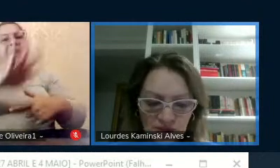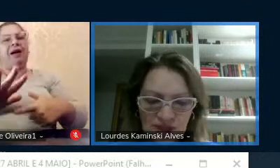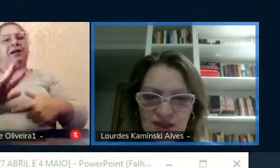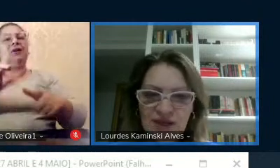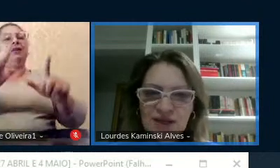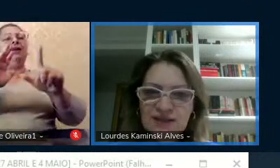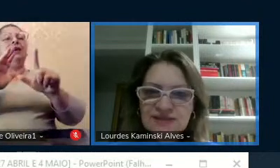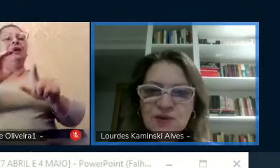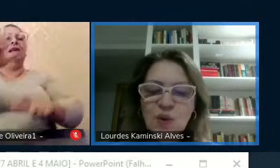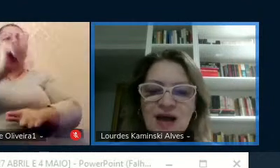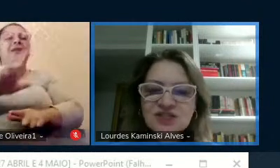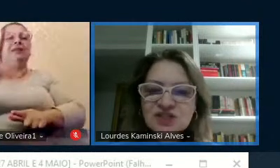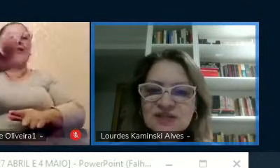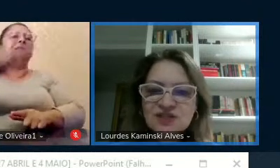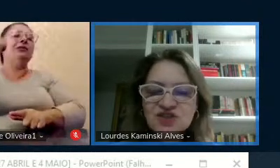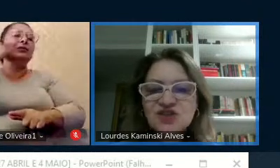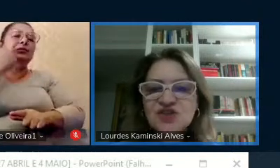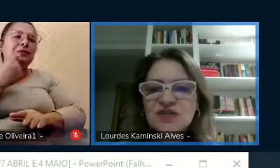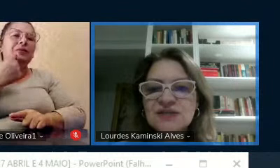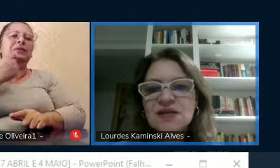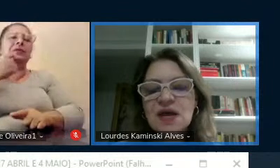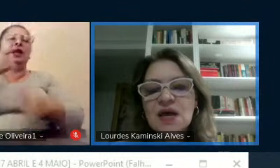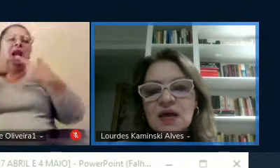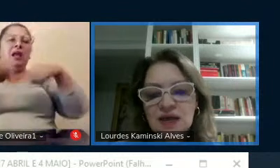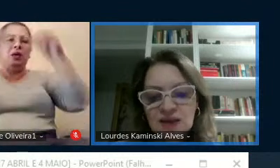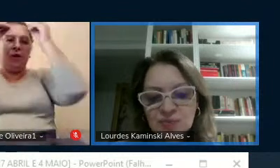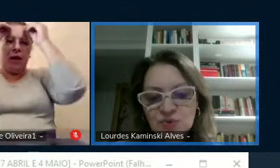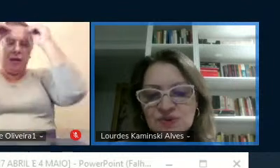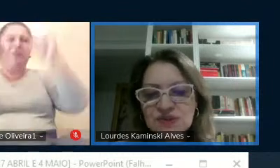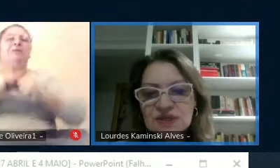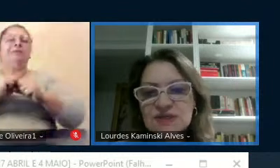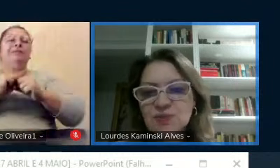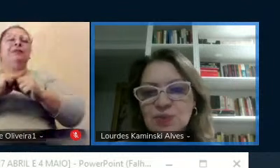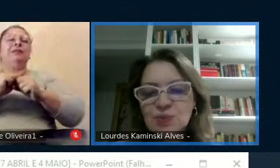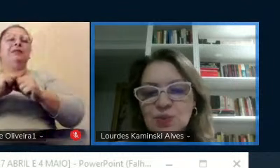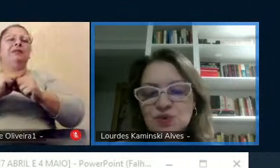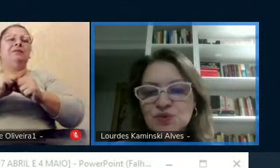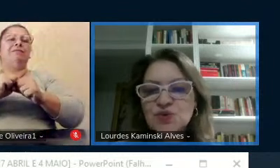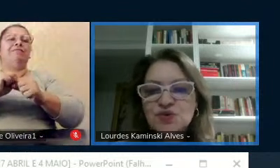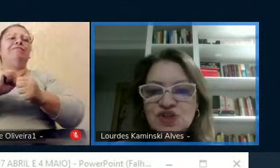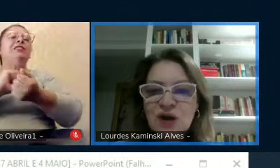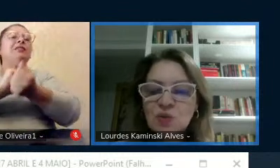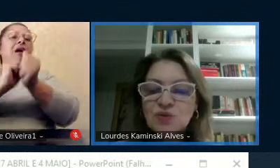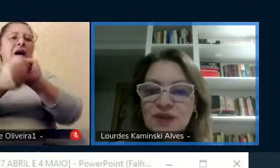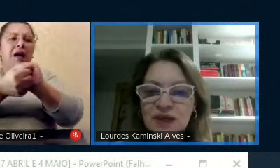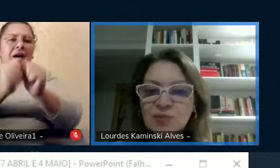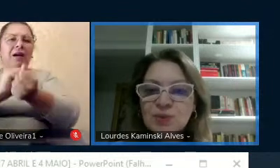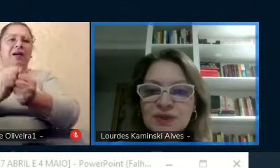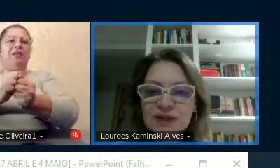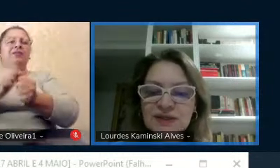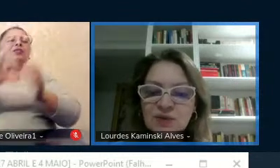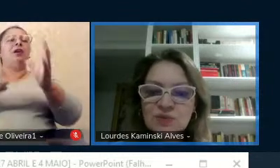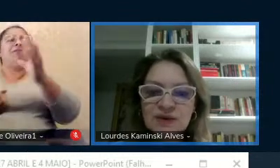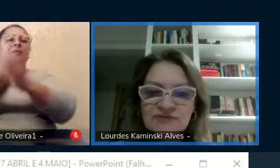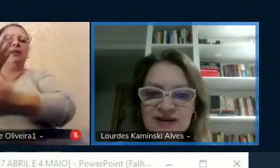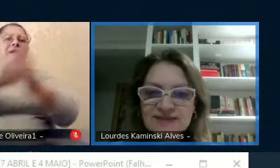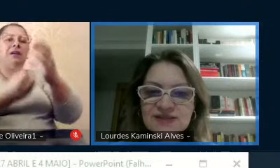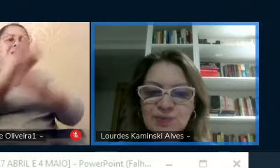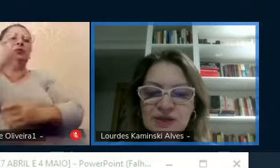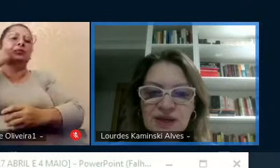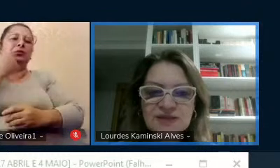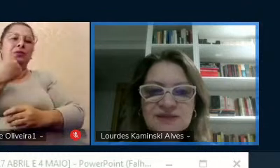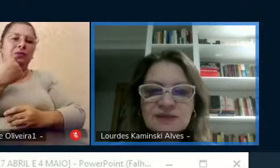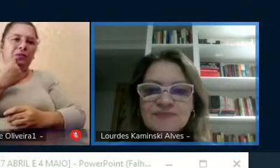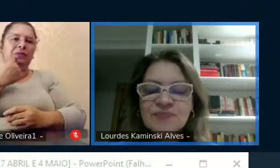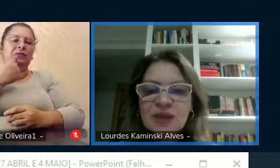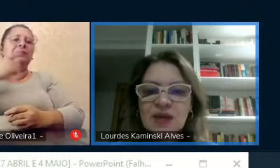e das linguagens artísticas produzidas por surdos já há algum tempo, né? Ela tem uma